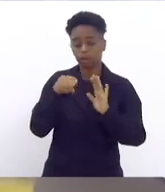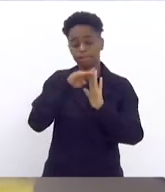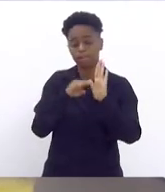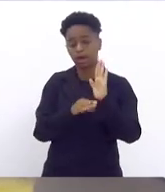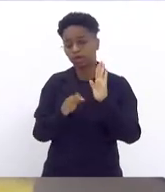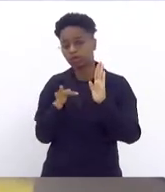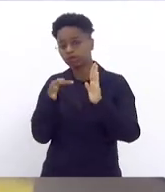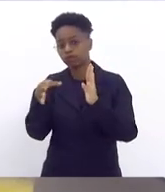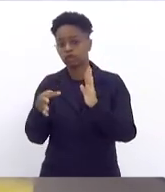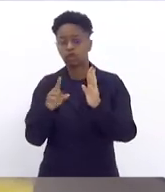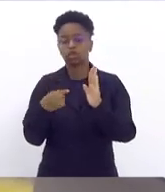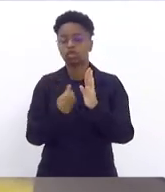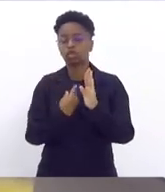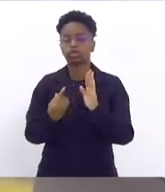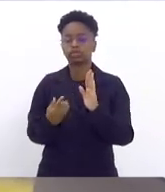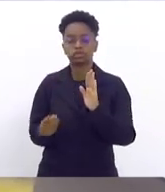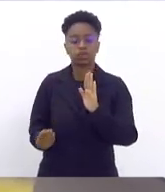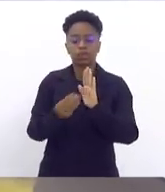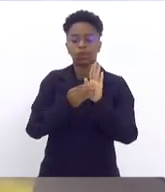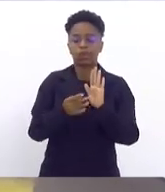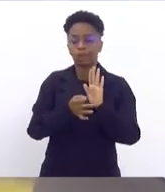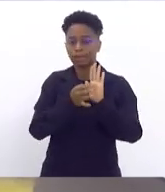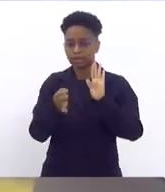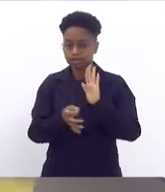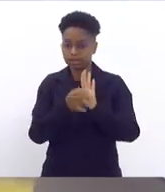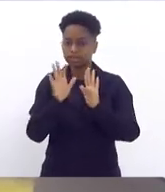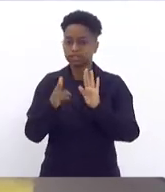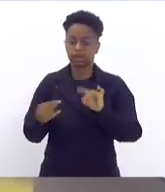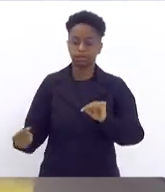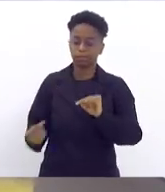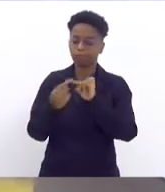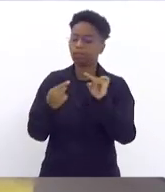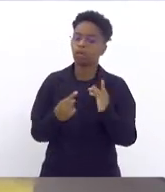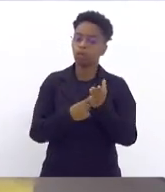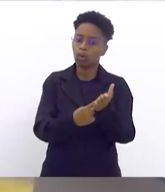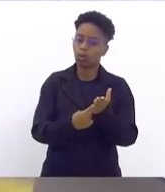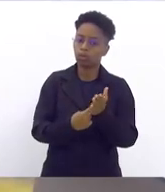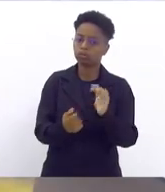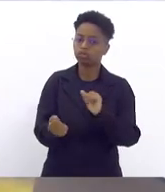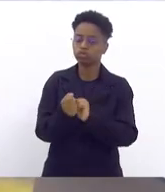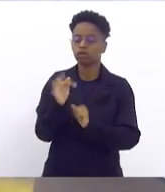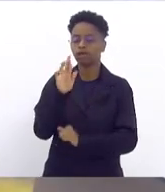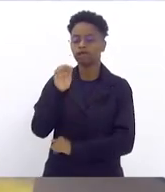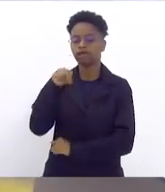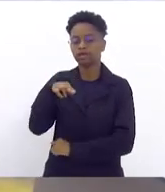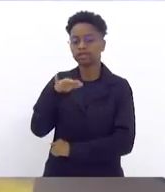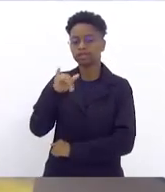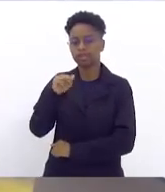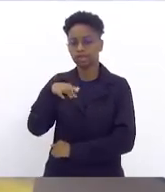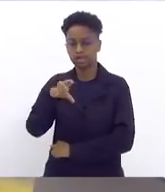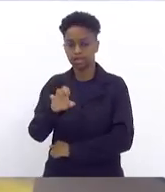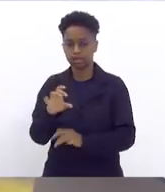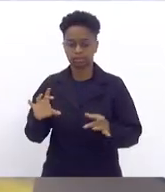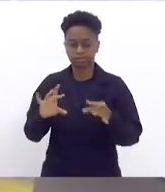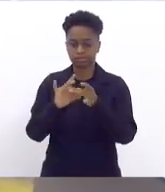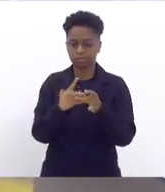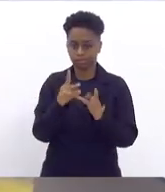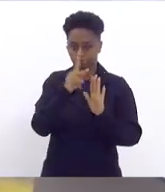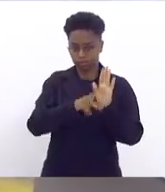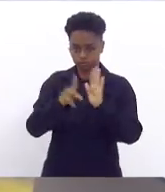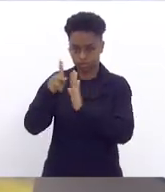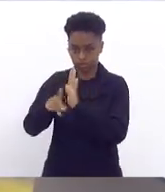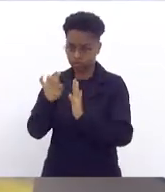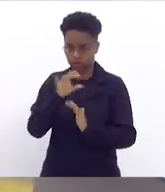porque a gente devolveu e o parecer já é o do acordo com a deputada Franciane, fundindo os dois projetos. Era apenas